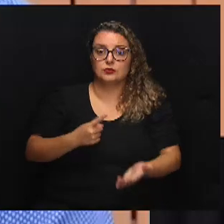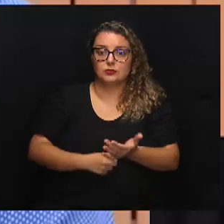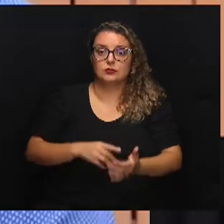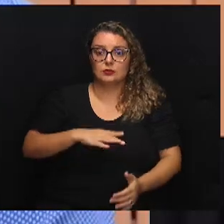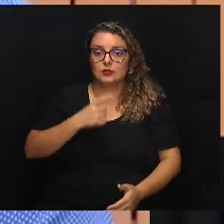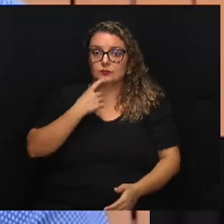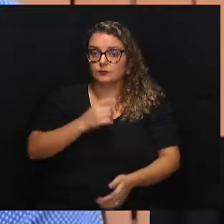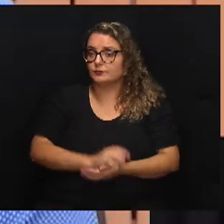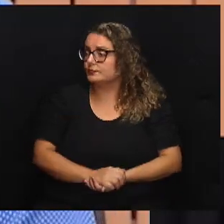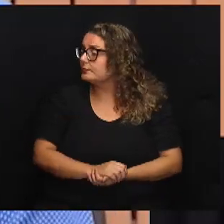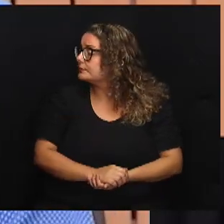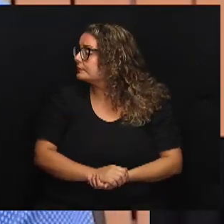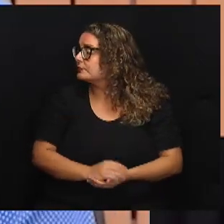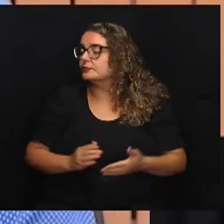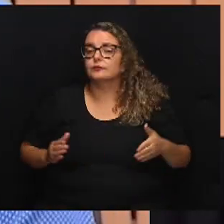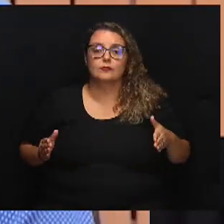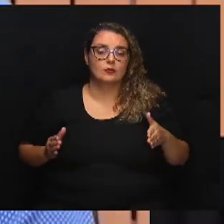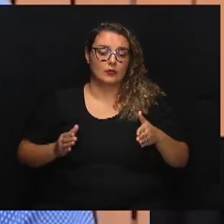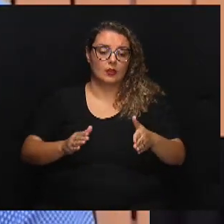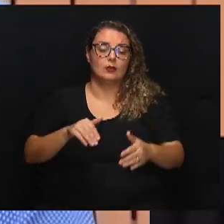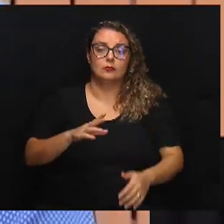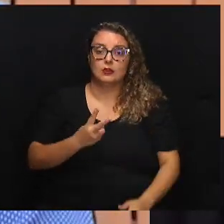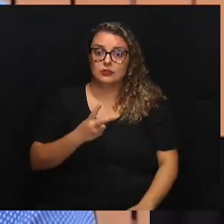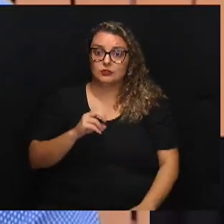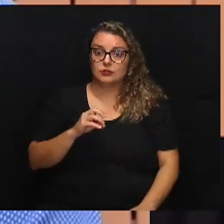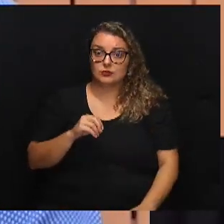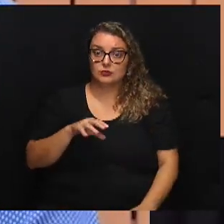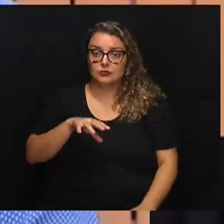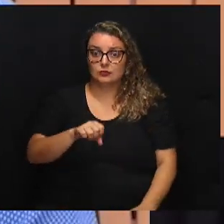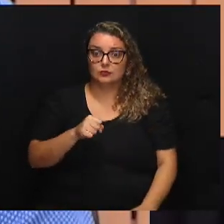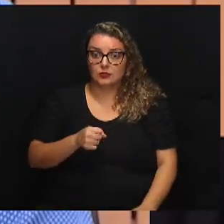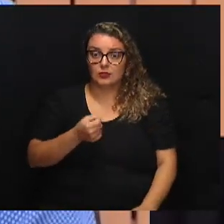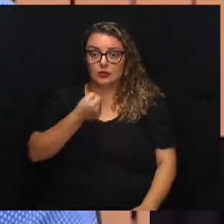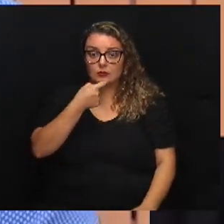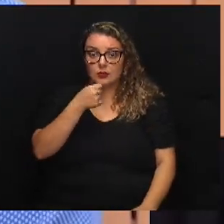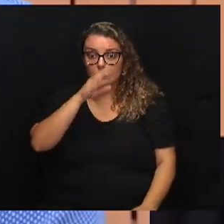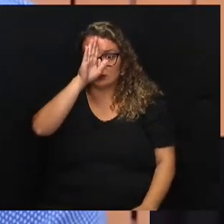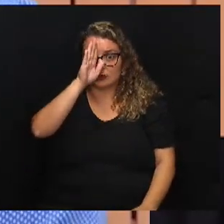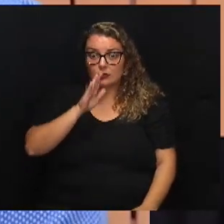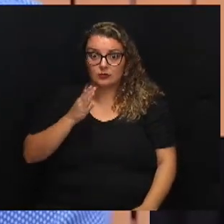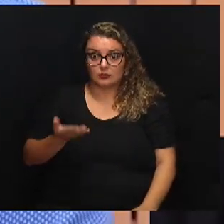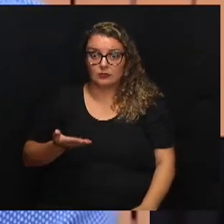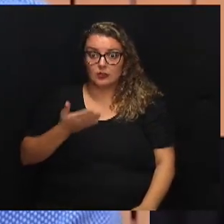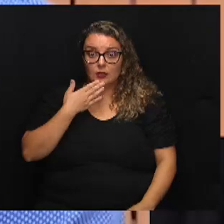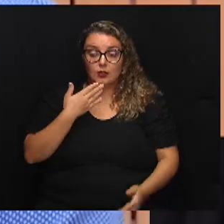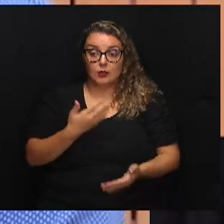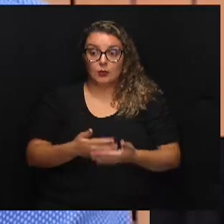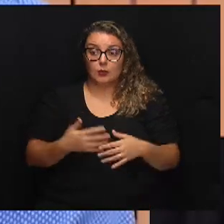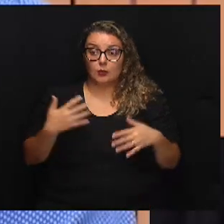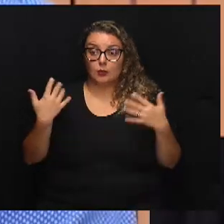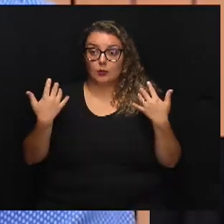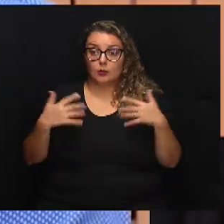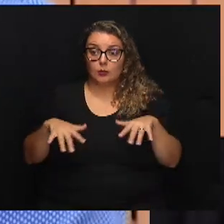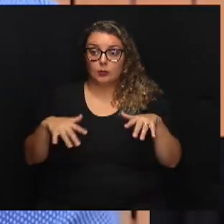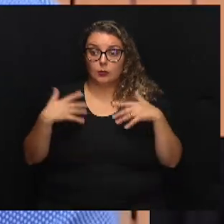mais de 200 pessoas para pegar o remédio gratuitamente, eu assustei, achei que isso seria um desafio